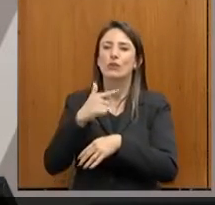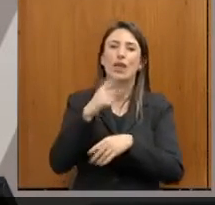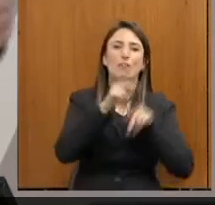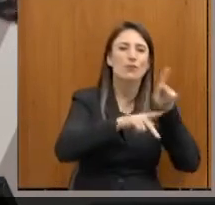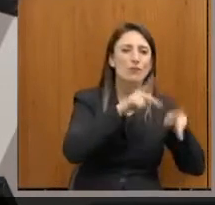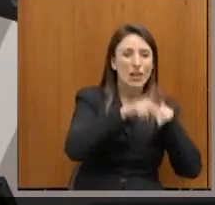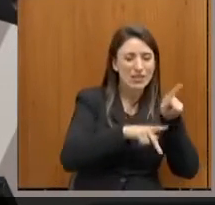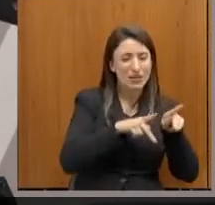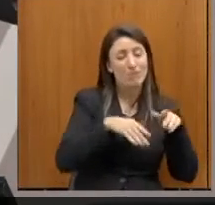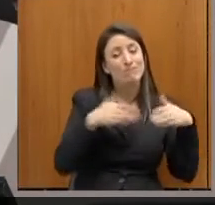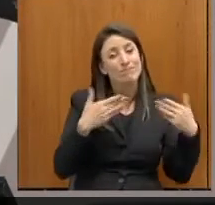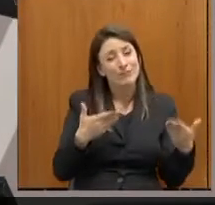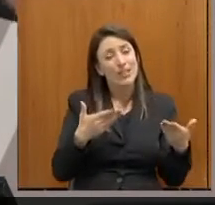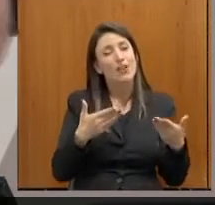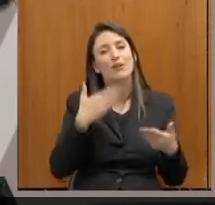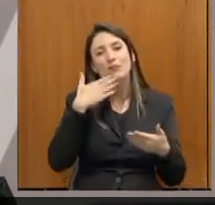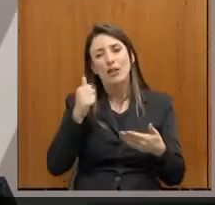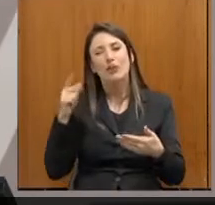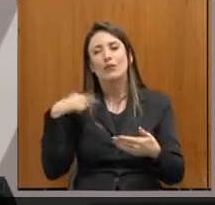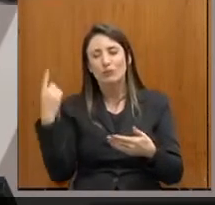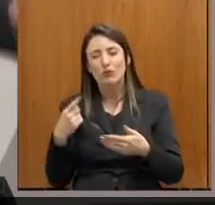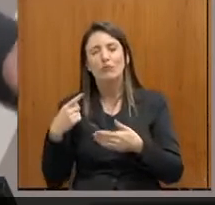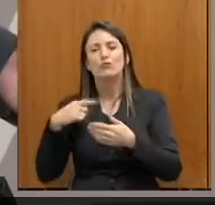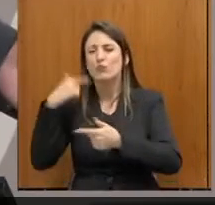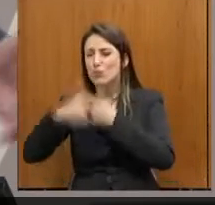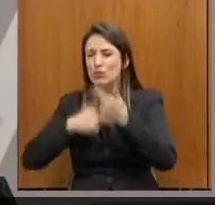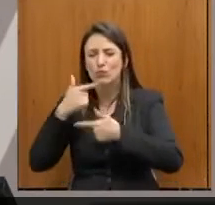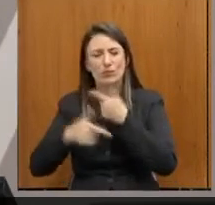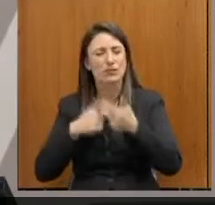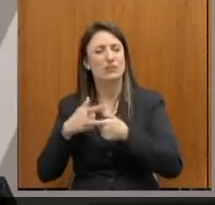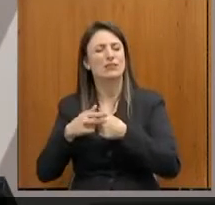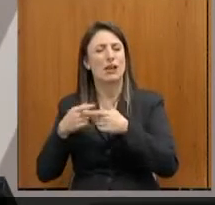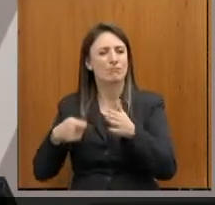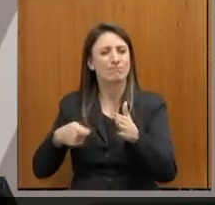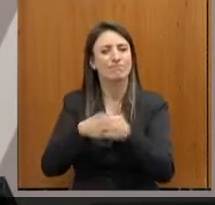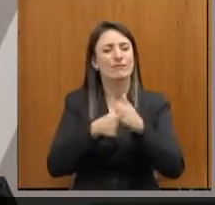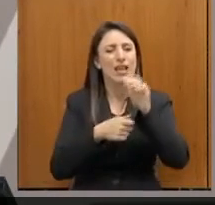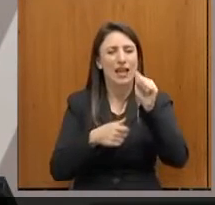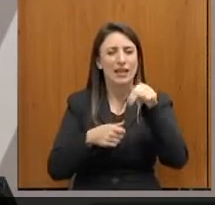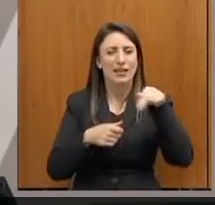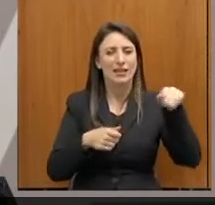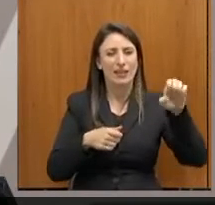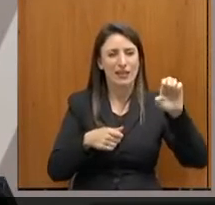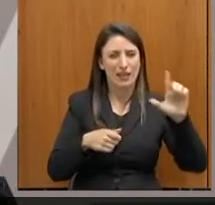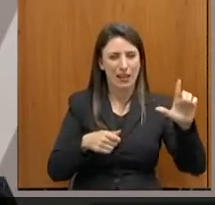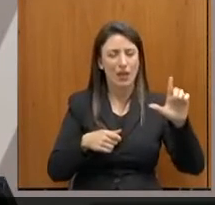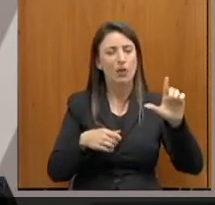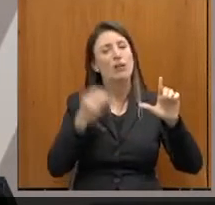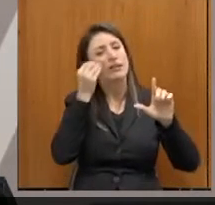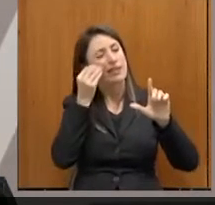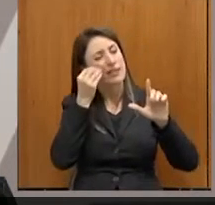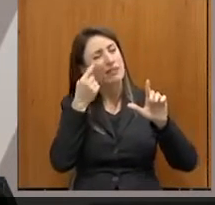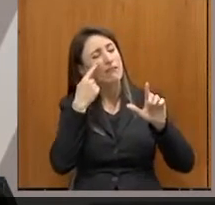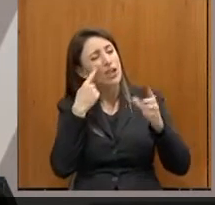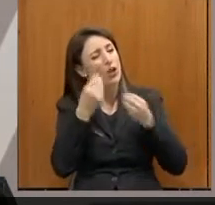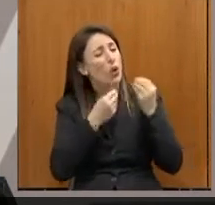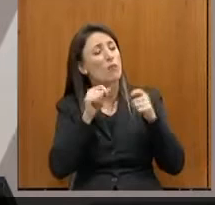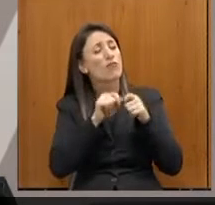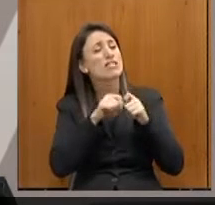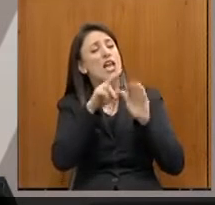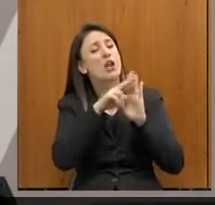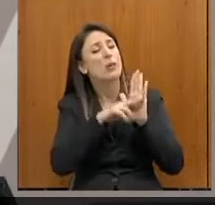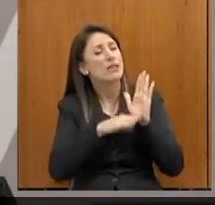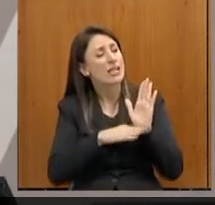que a gente levasse essa luta anel pleiteasse junto a ela porque é lá que a regulação pode acontecer para que o cidadão comum todos nós